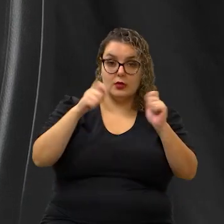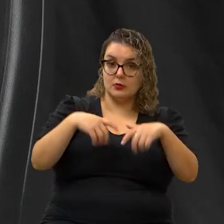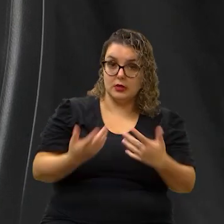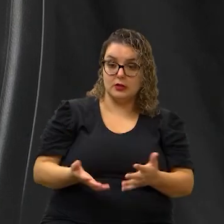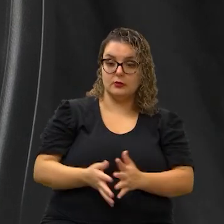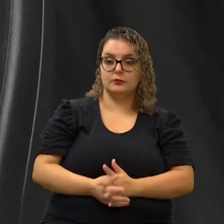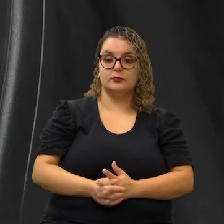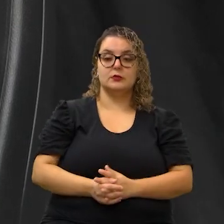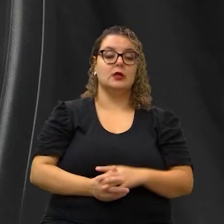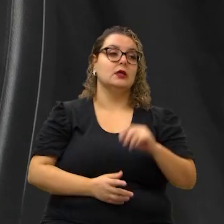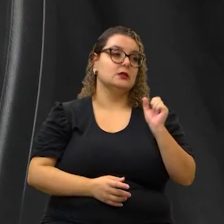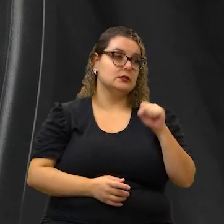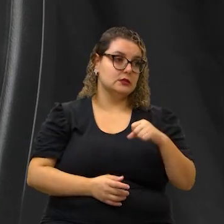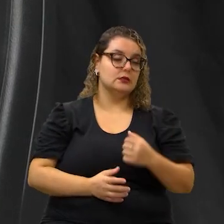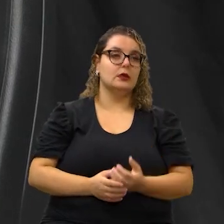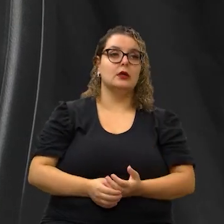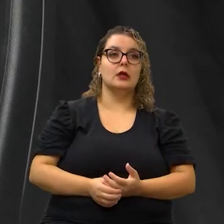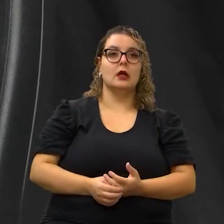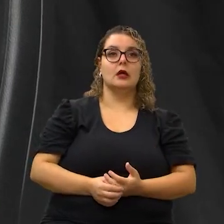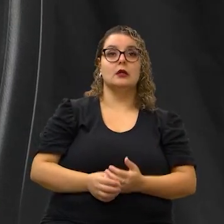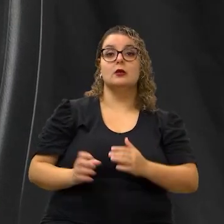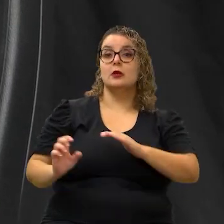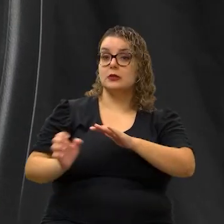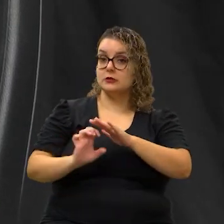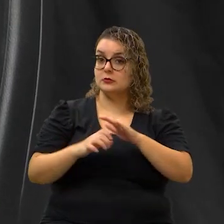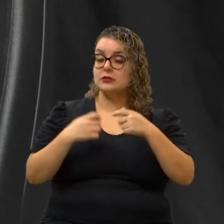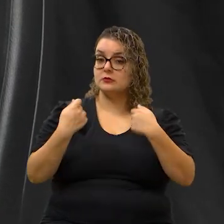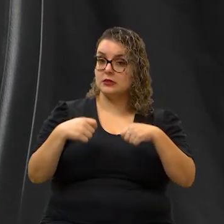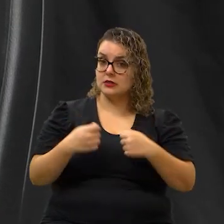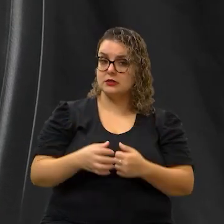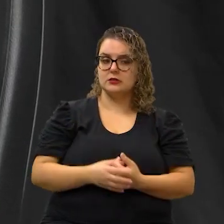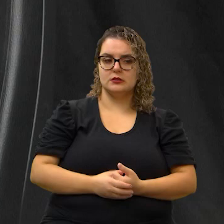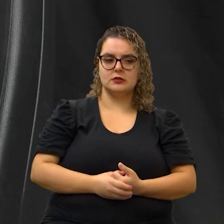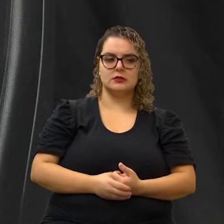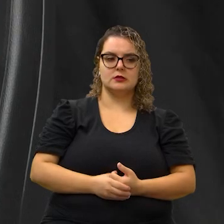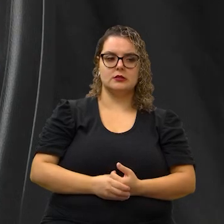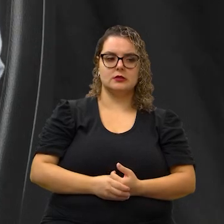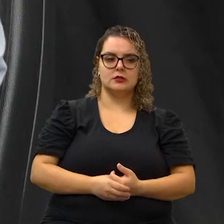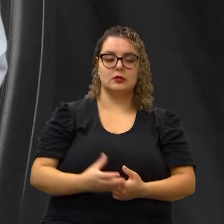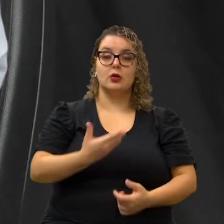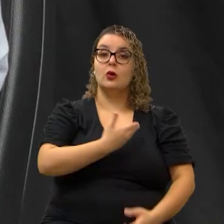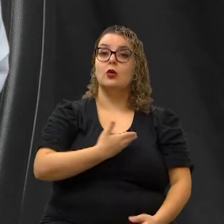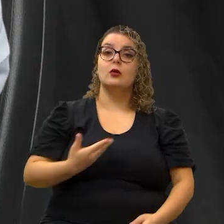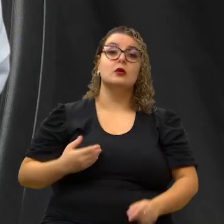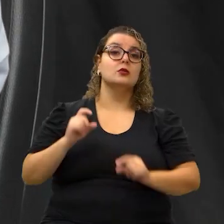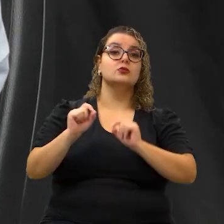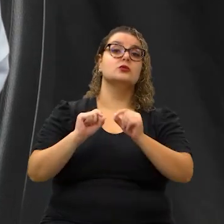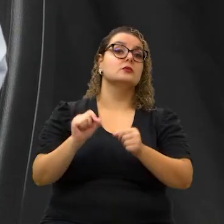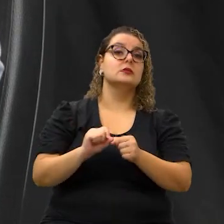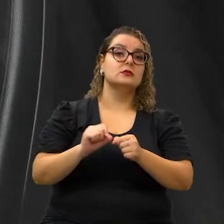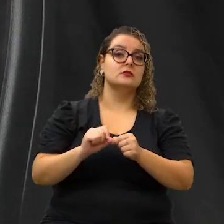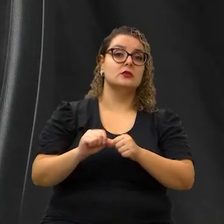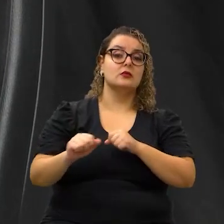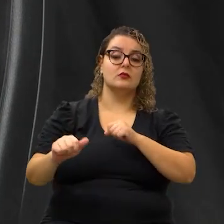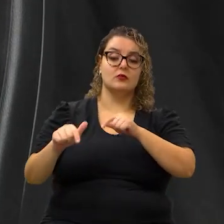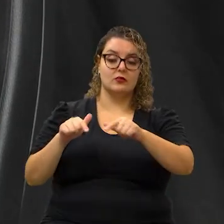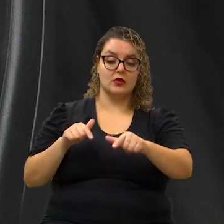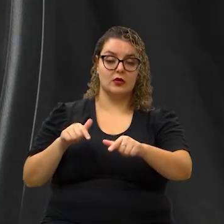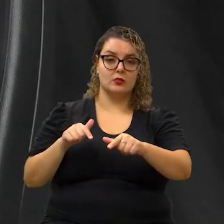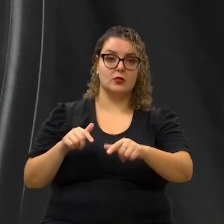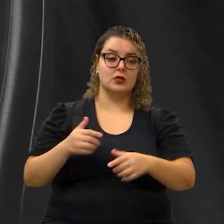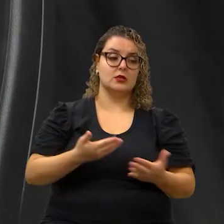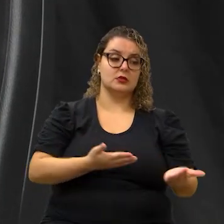capacitada, jovem capacitado e tal. Sim. Então, as empresas precisam. Então, o que o governo está fazendo? Formando